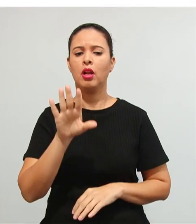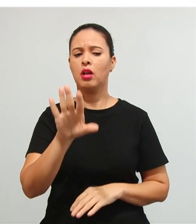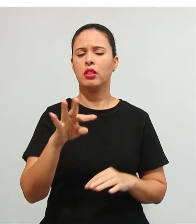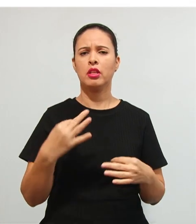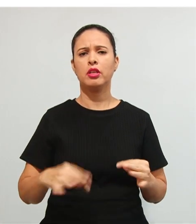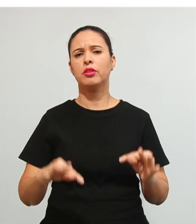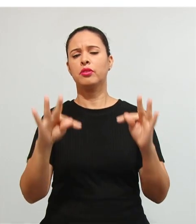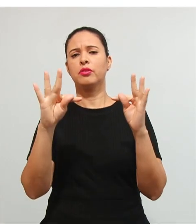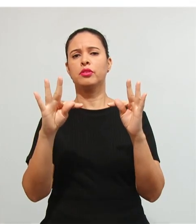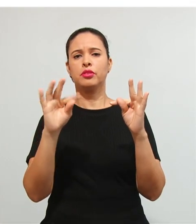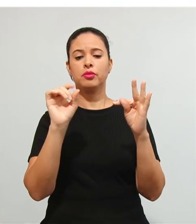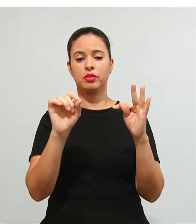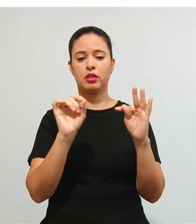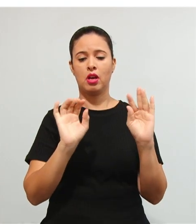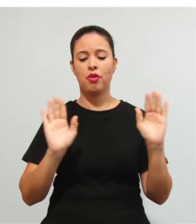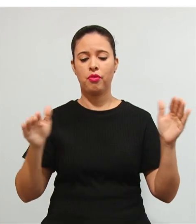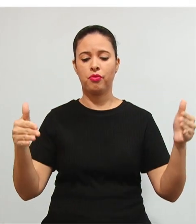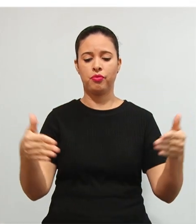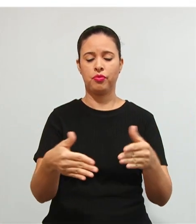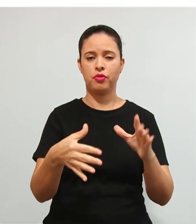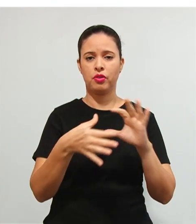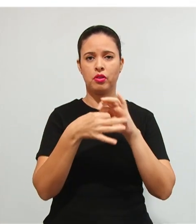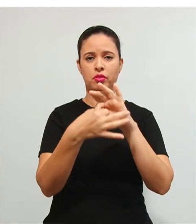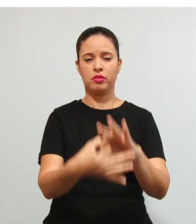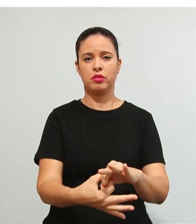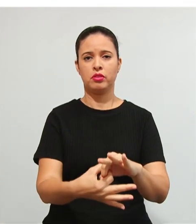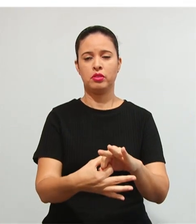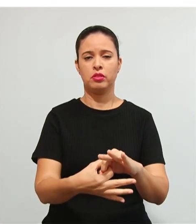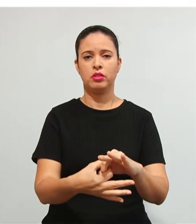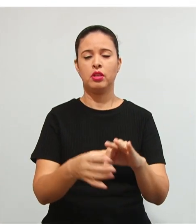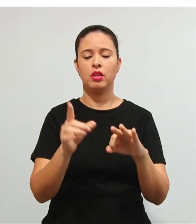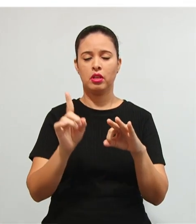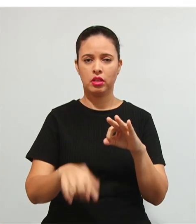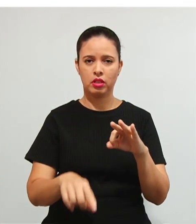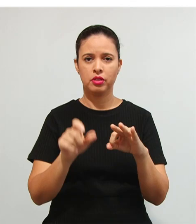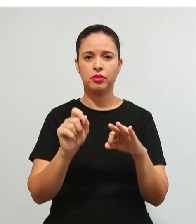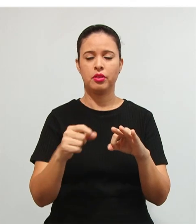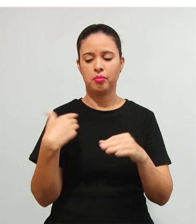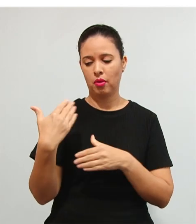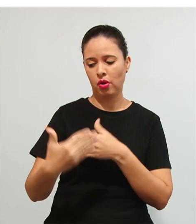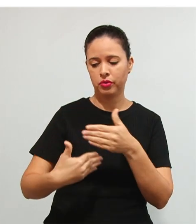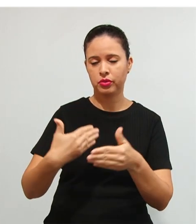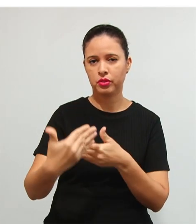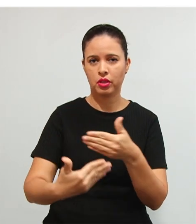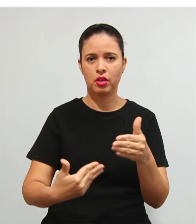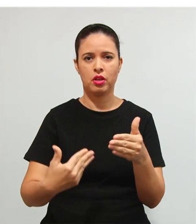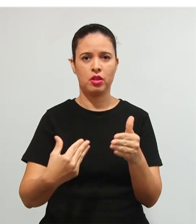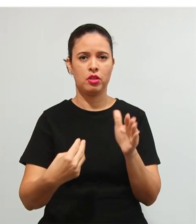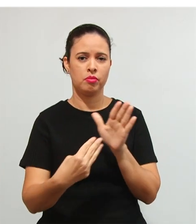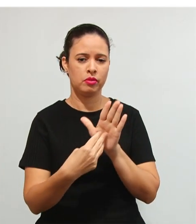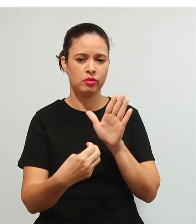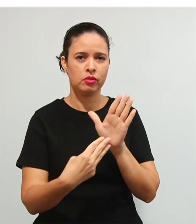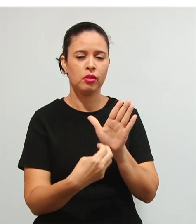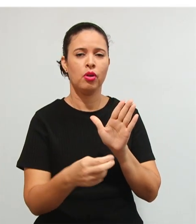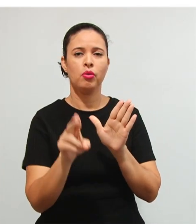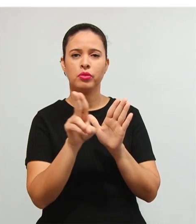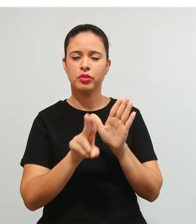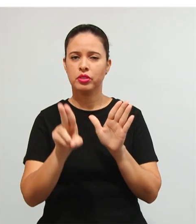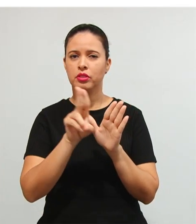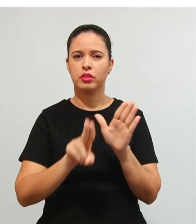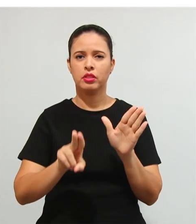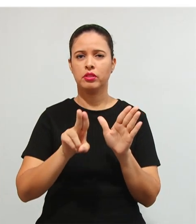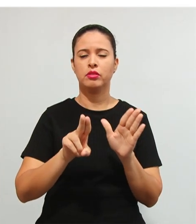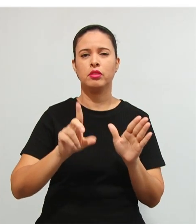tecnologia está mais relacionado aos instrumentos e processos e métodos empregados nos